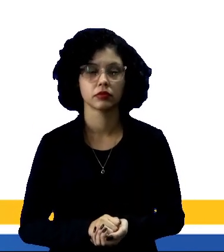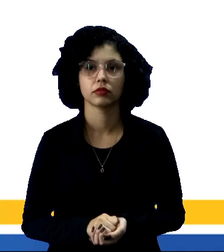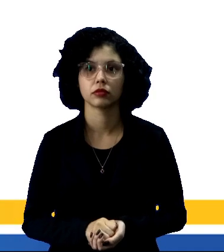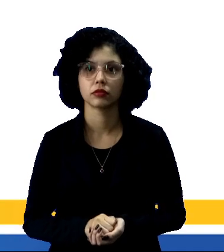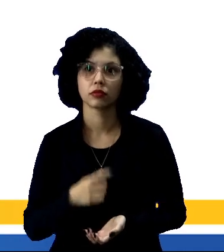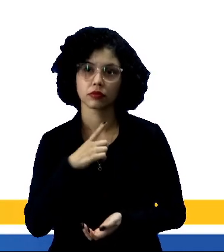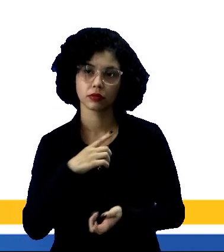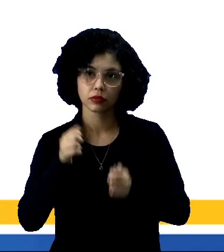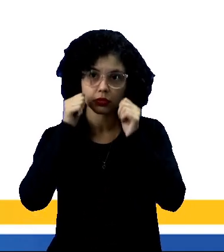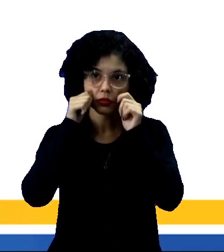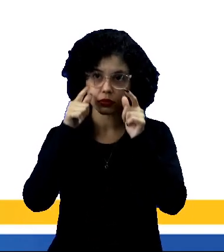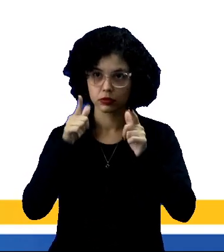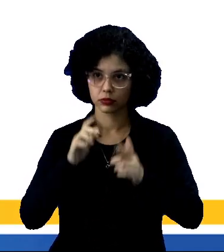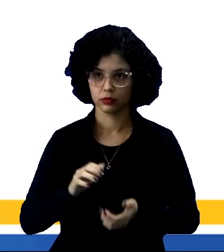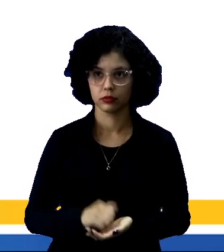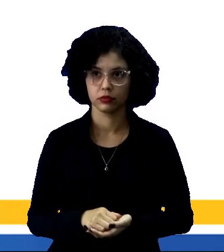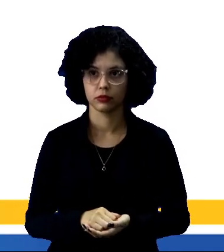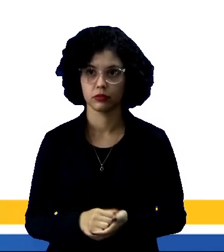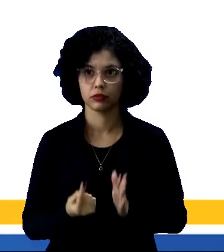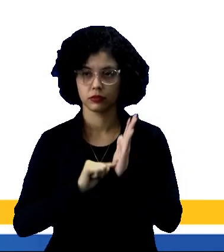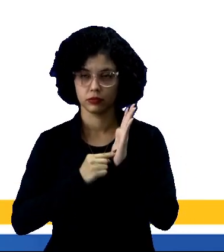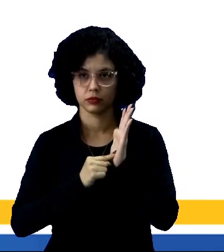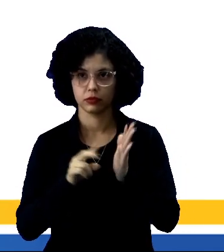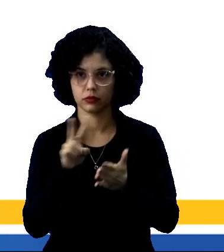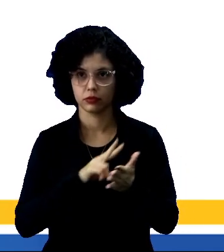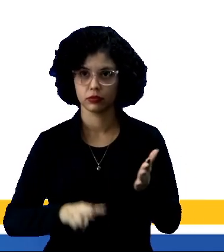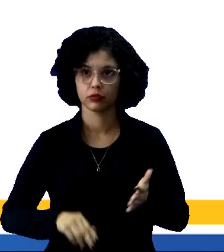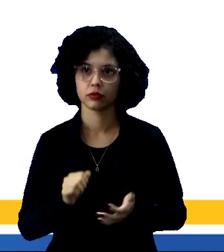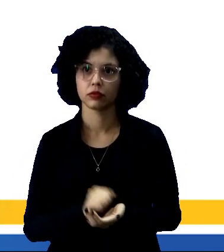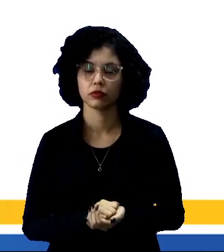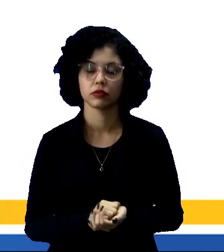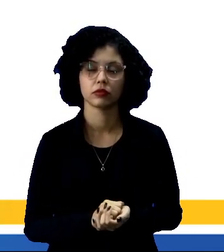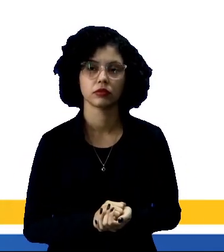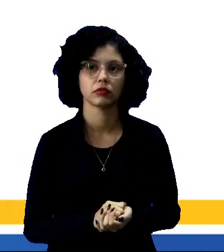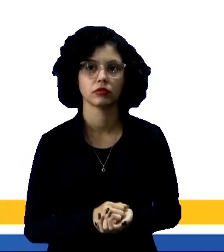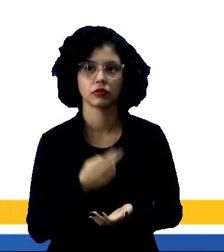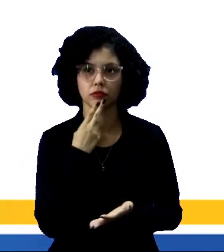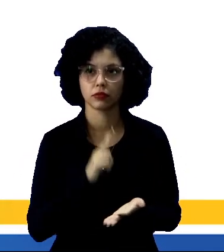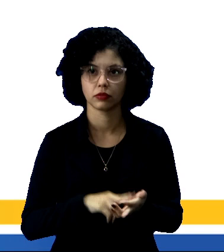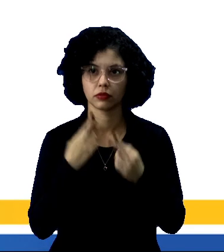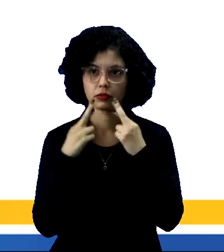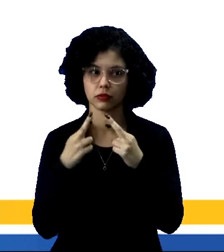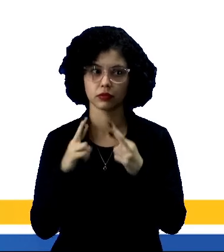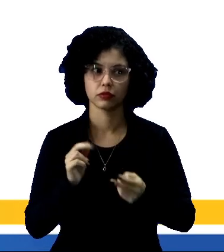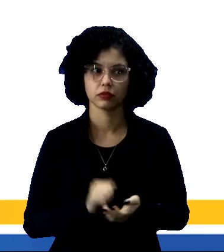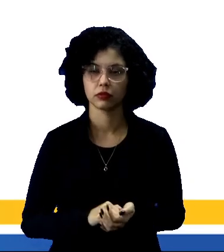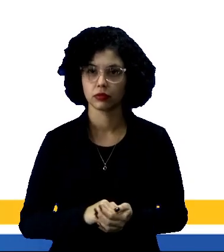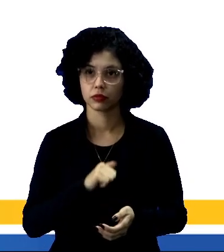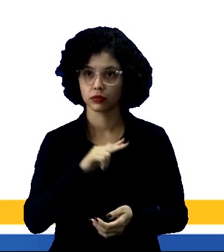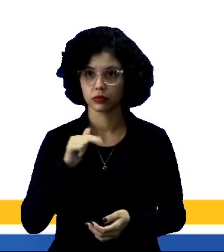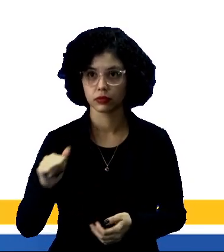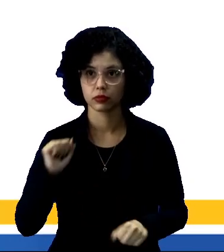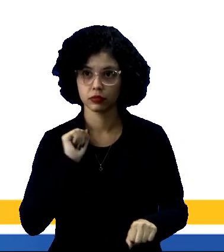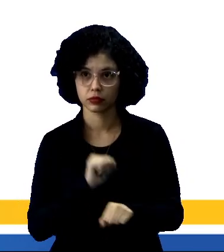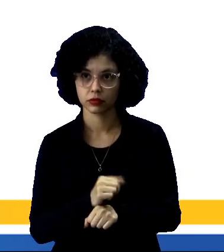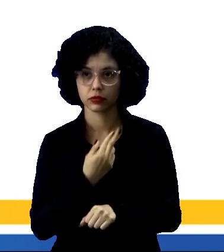fechar, tenham atenção aos pontos que serão lidos, tá bom? Sobre a carta de reclamação. Nunca